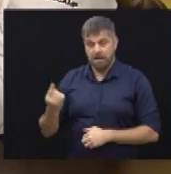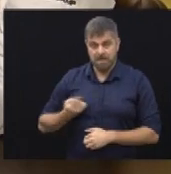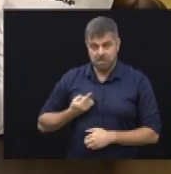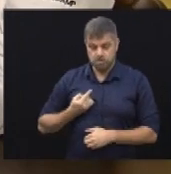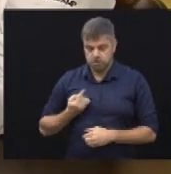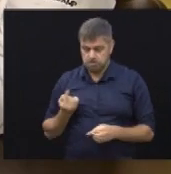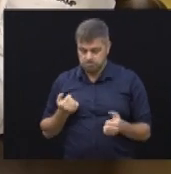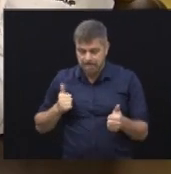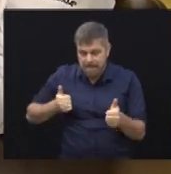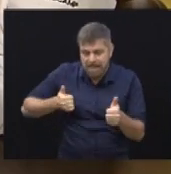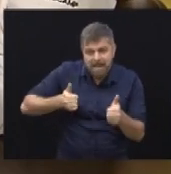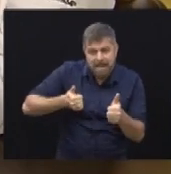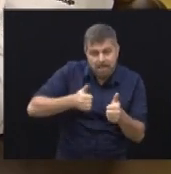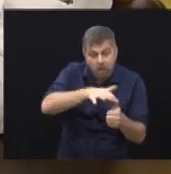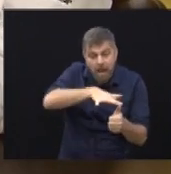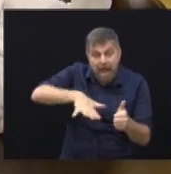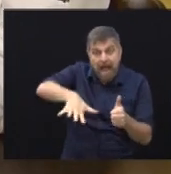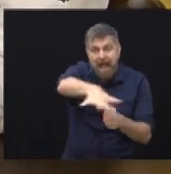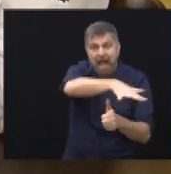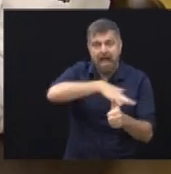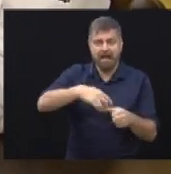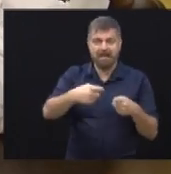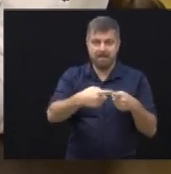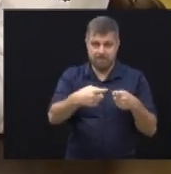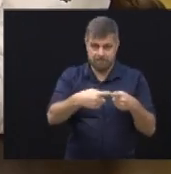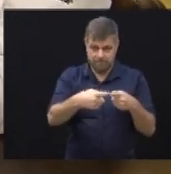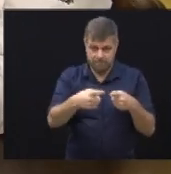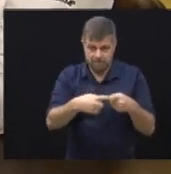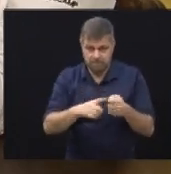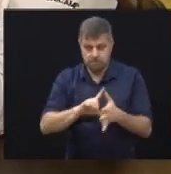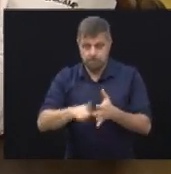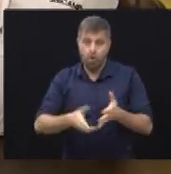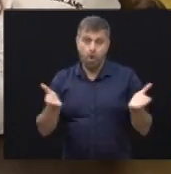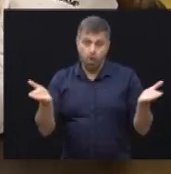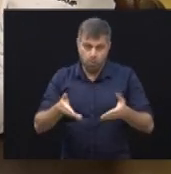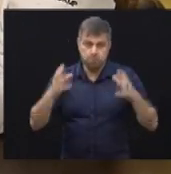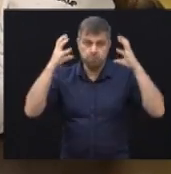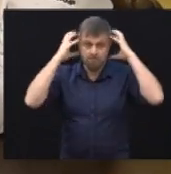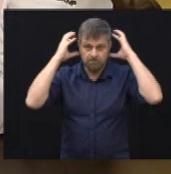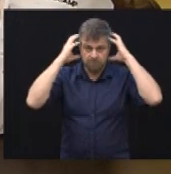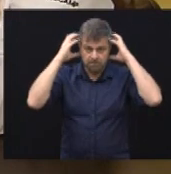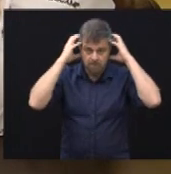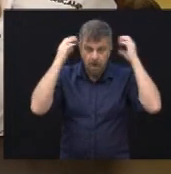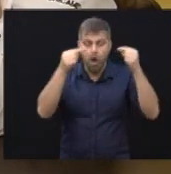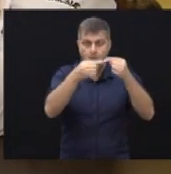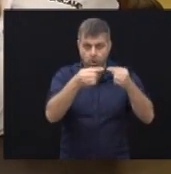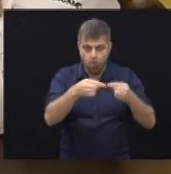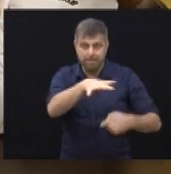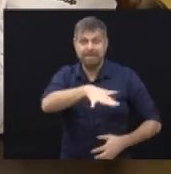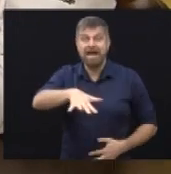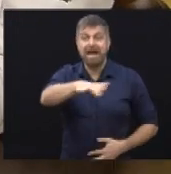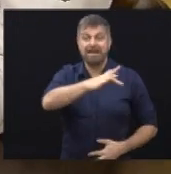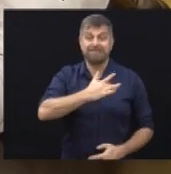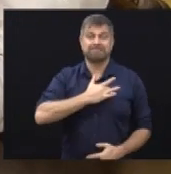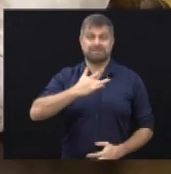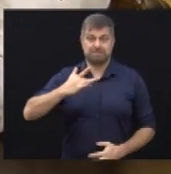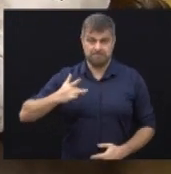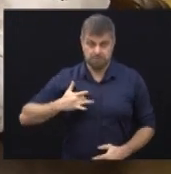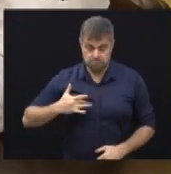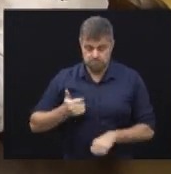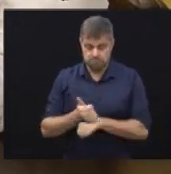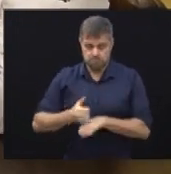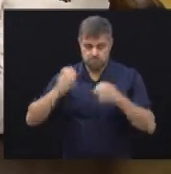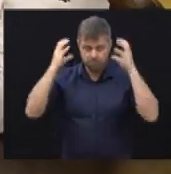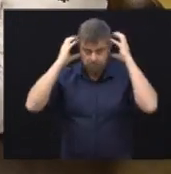a ficar um pouquinho mais próximo da área médica em si, até se tornar o que é hoje em dia, que é uma profissão da área da saúde,